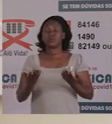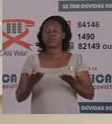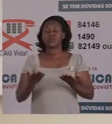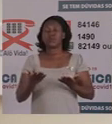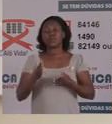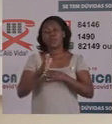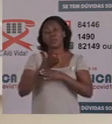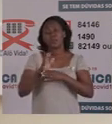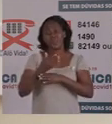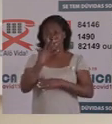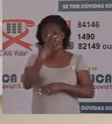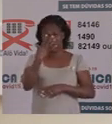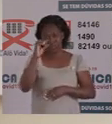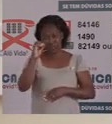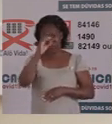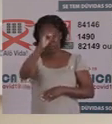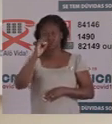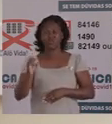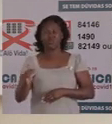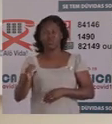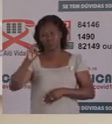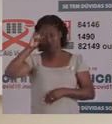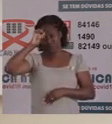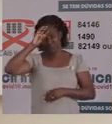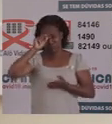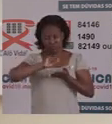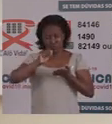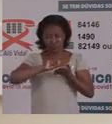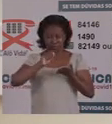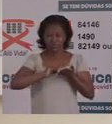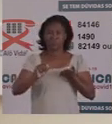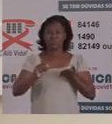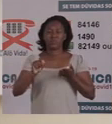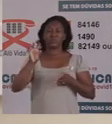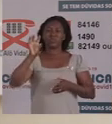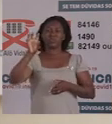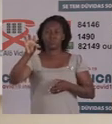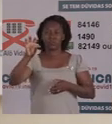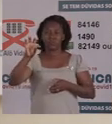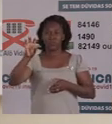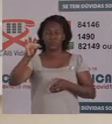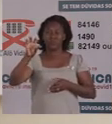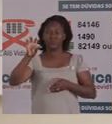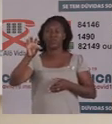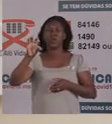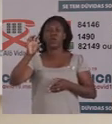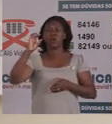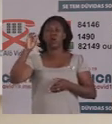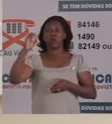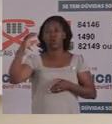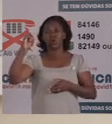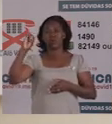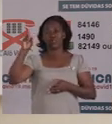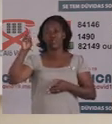dos casos registrados na África do Sul foram registrados na província do Cabo Ocidental, à volta da